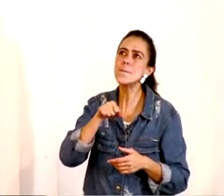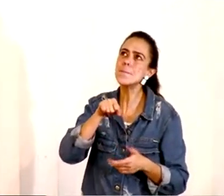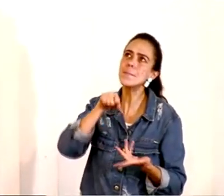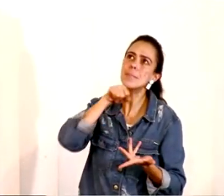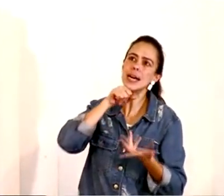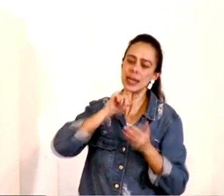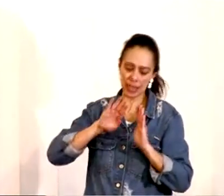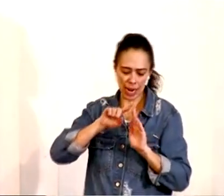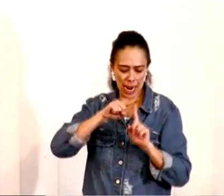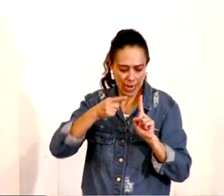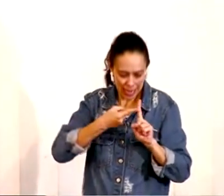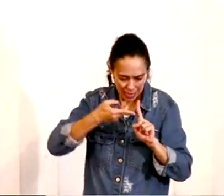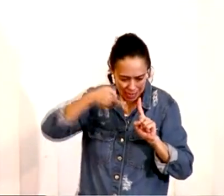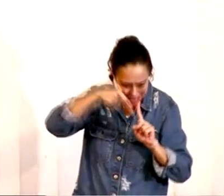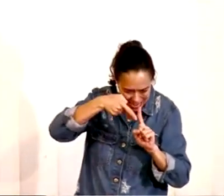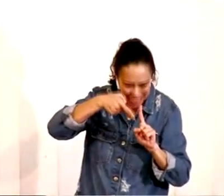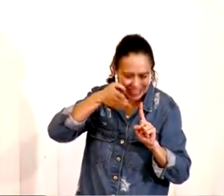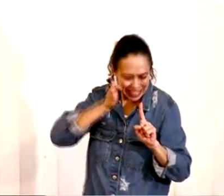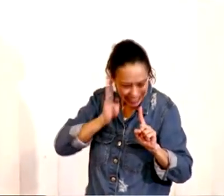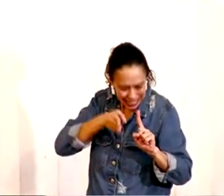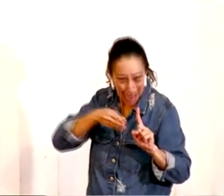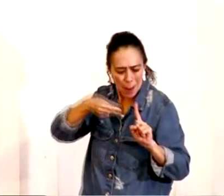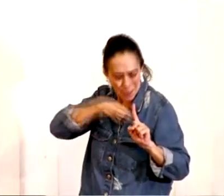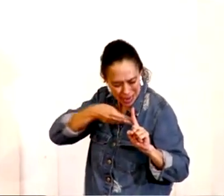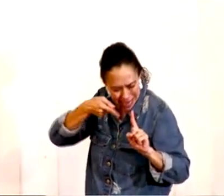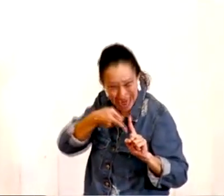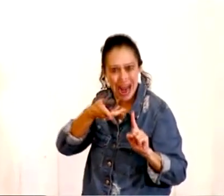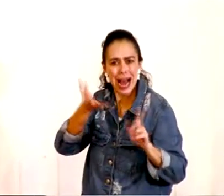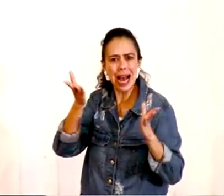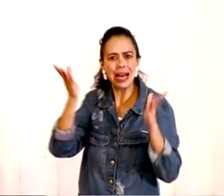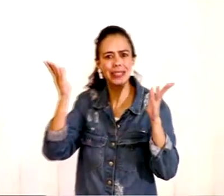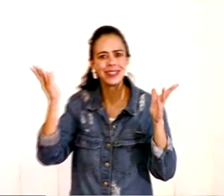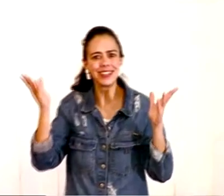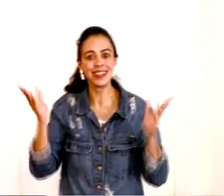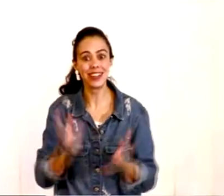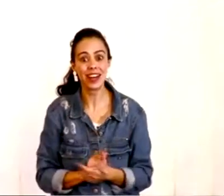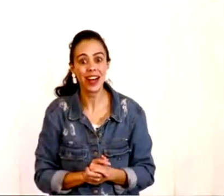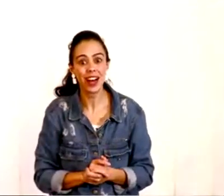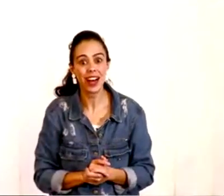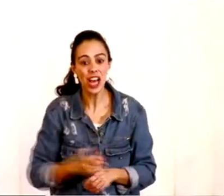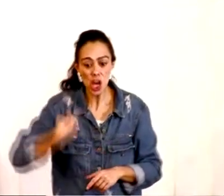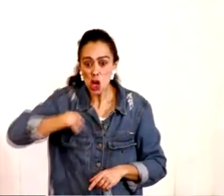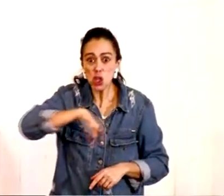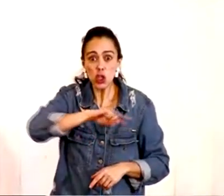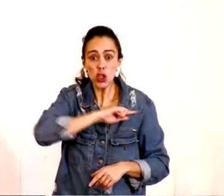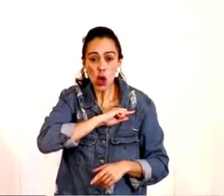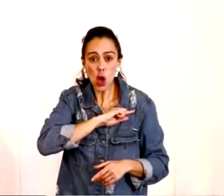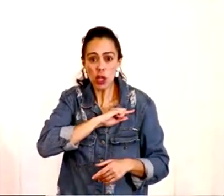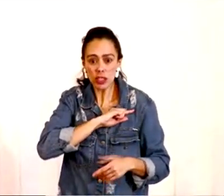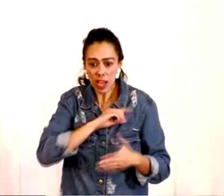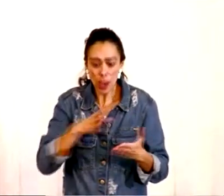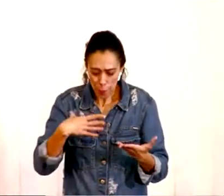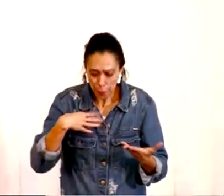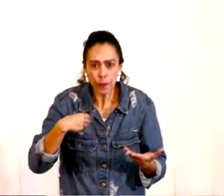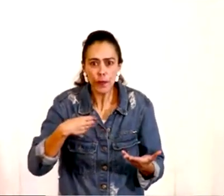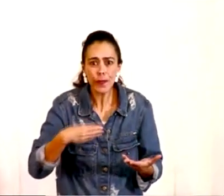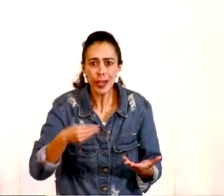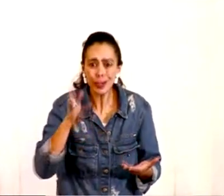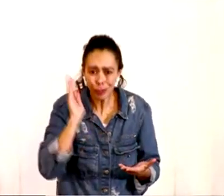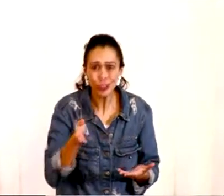sermos contra Deus. Como Efésios vai dizer para nós, no capítulo 2, nós éramos filhos da ira, filhos